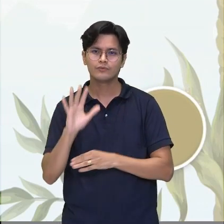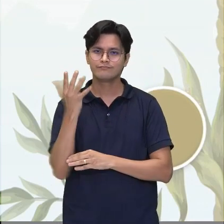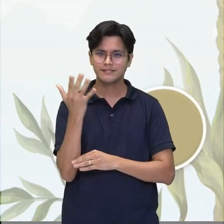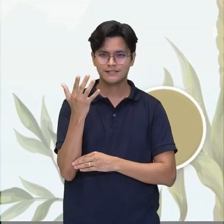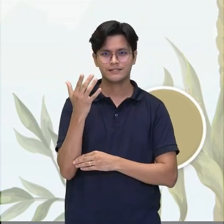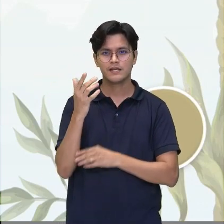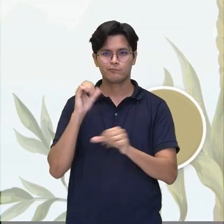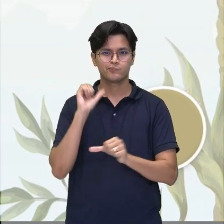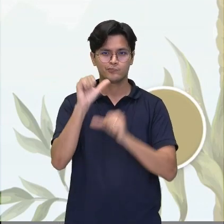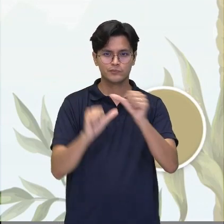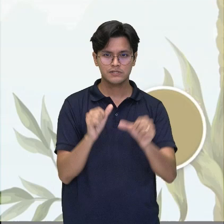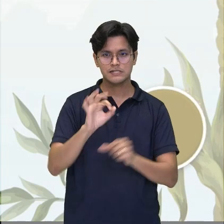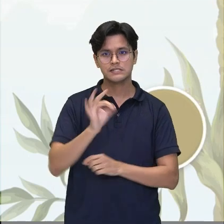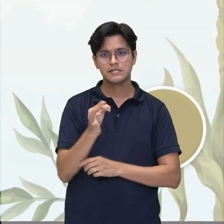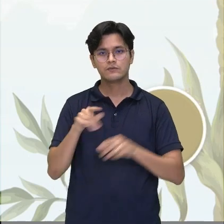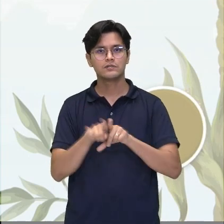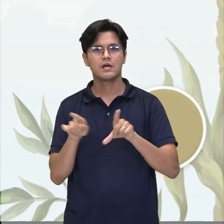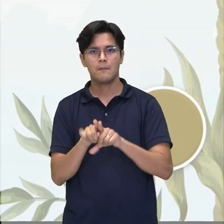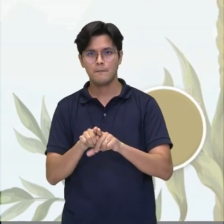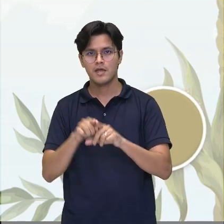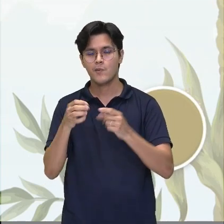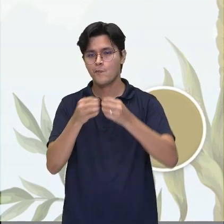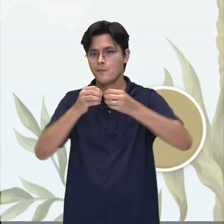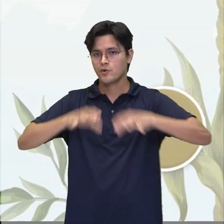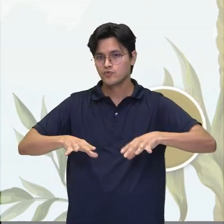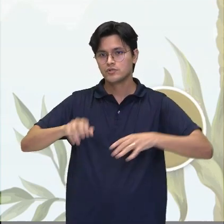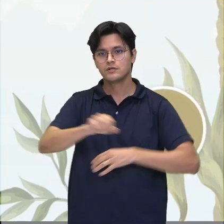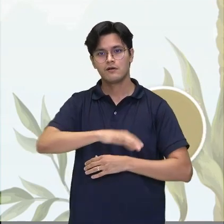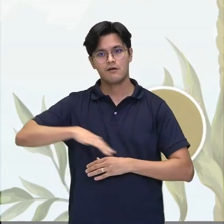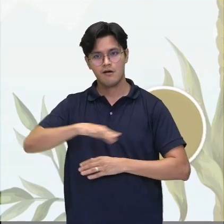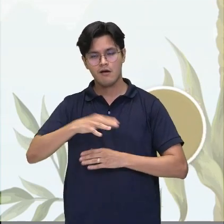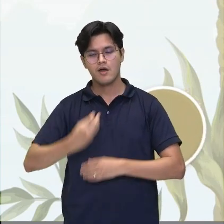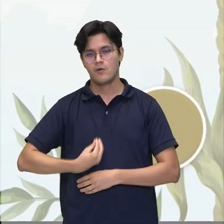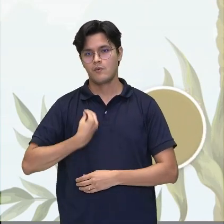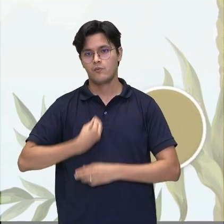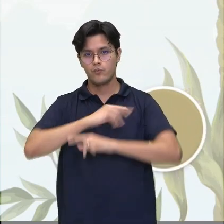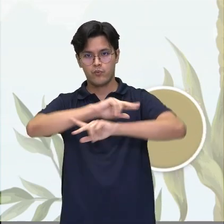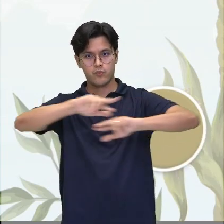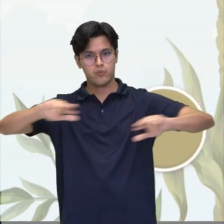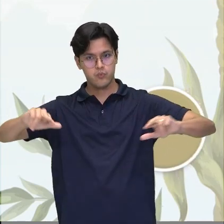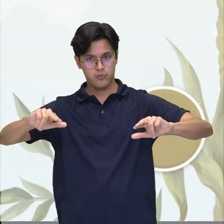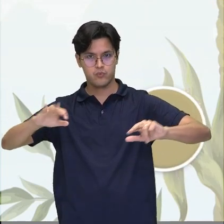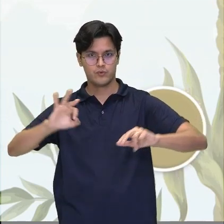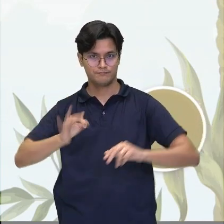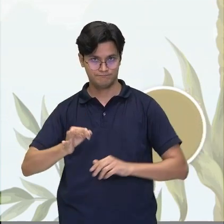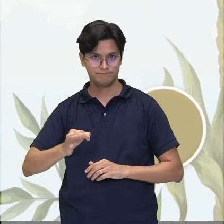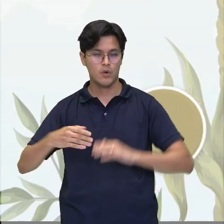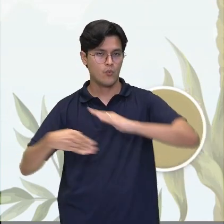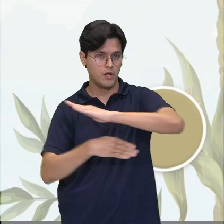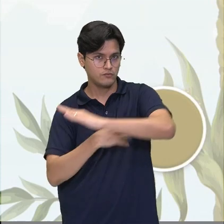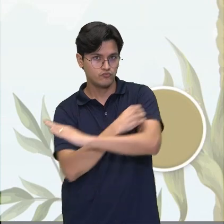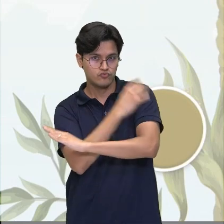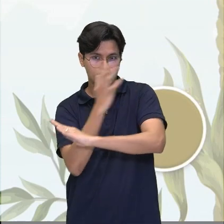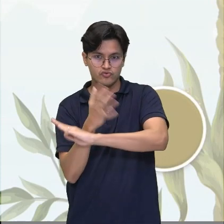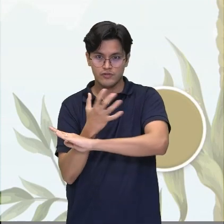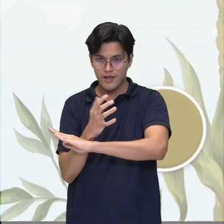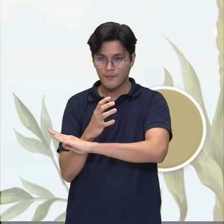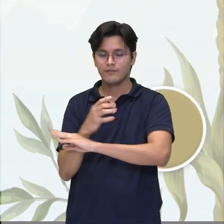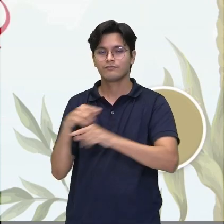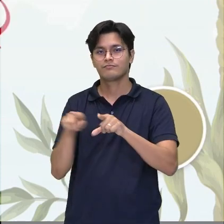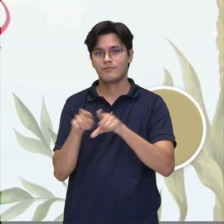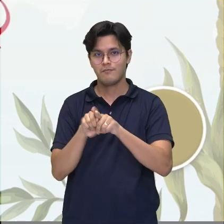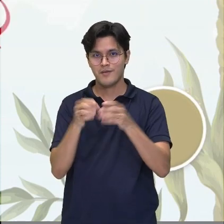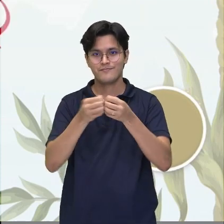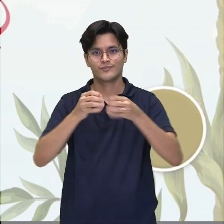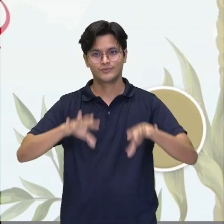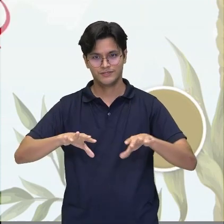também compromete a biodiversidade, né? Os ecossistemas que fazem parte deste bioma, ali a fauna e a